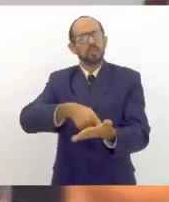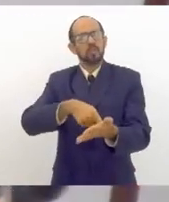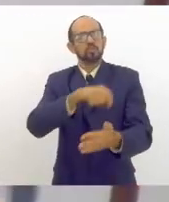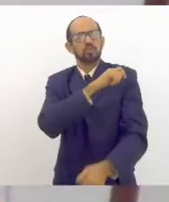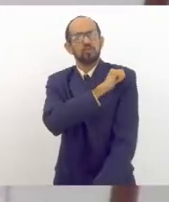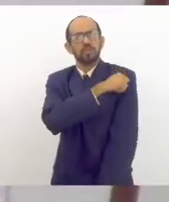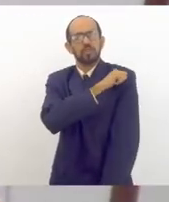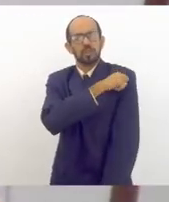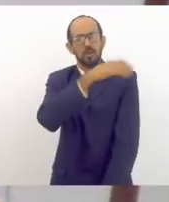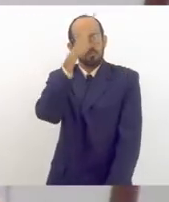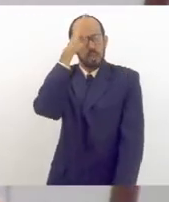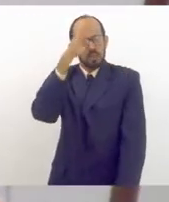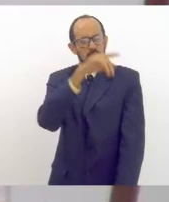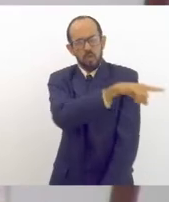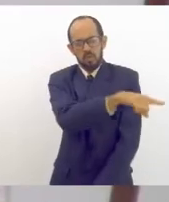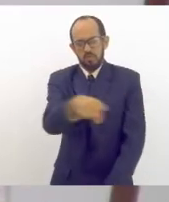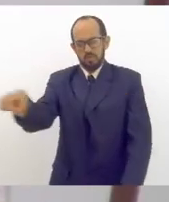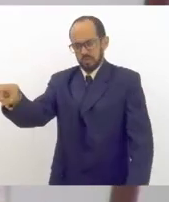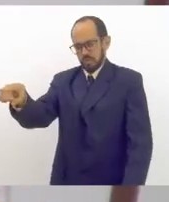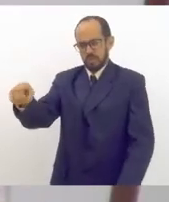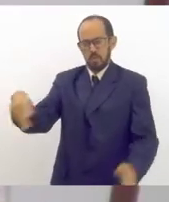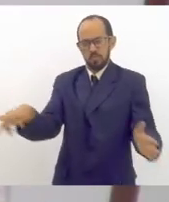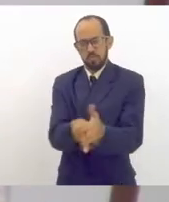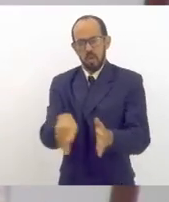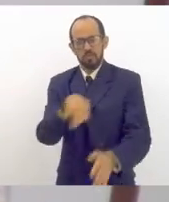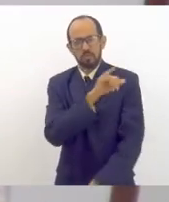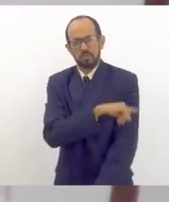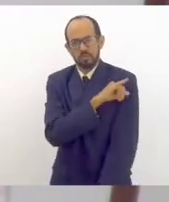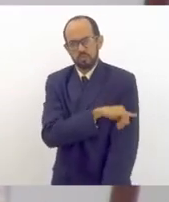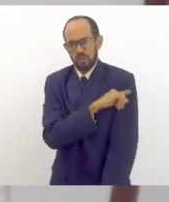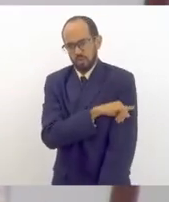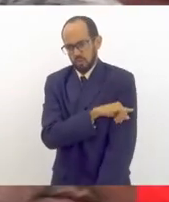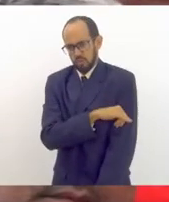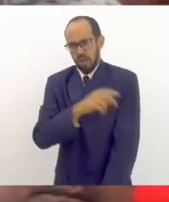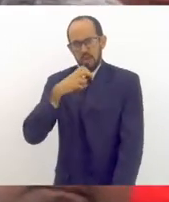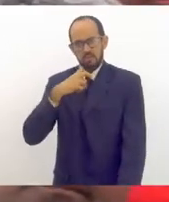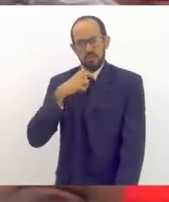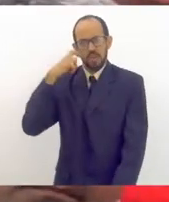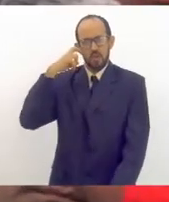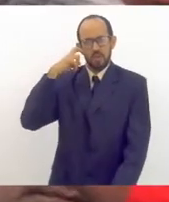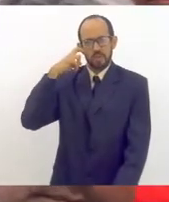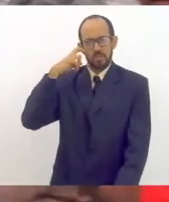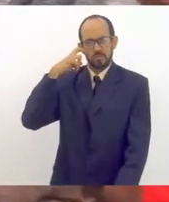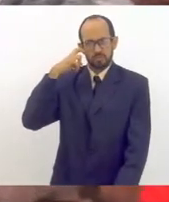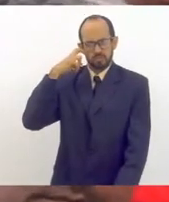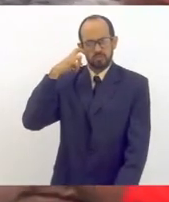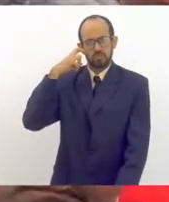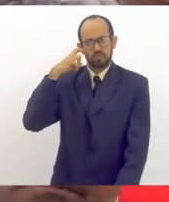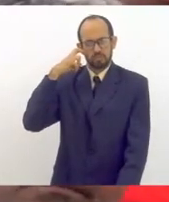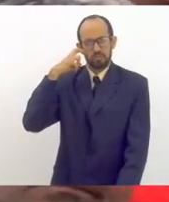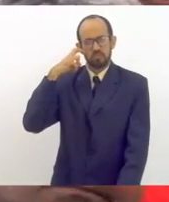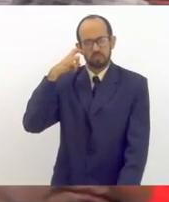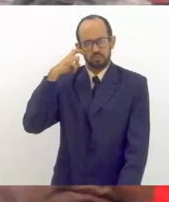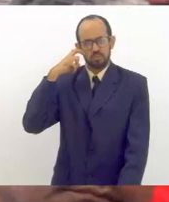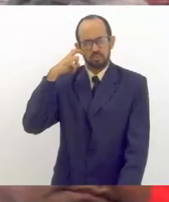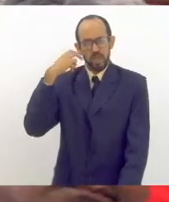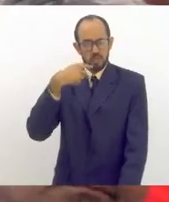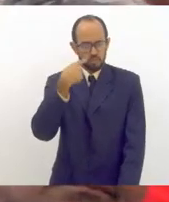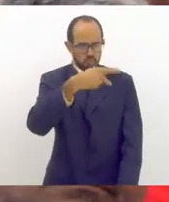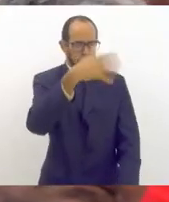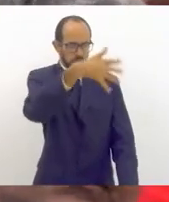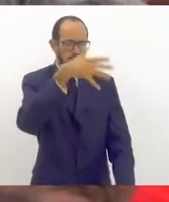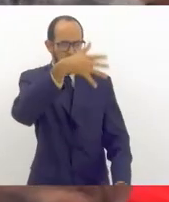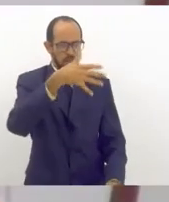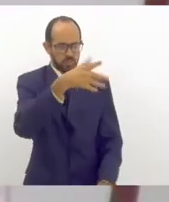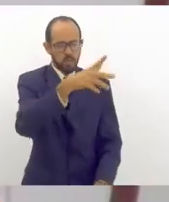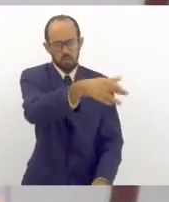foi um desrespeito a vocês é o próprio Rio de Janeiro então vergonha tá aqui expressado tuas palavras são as minhas